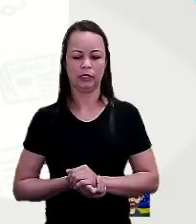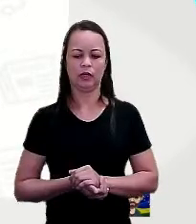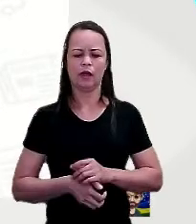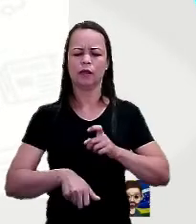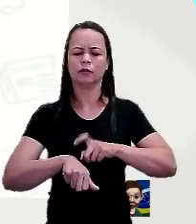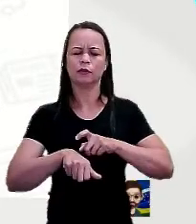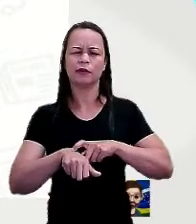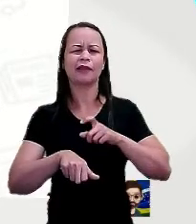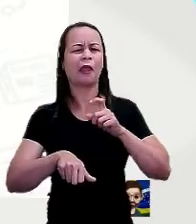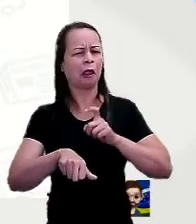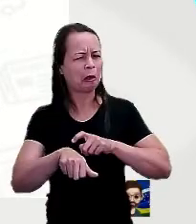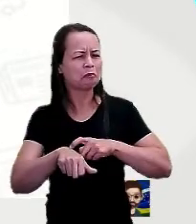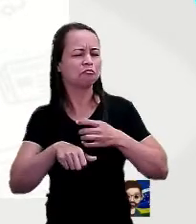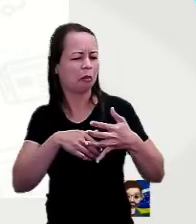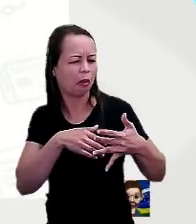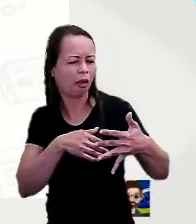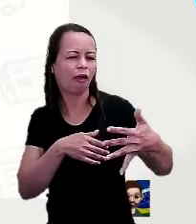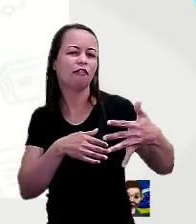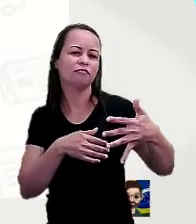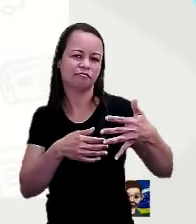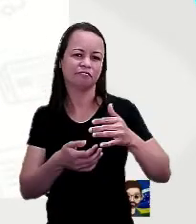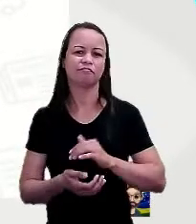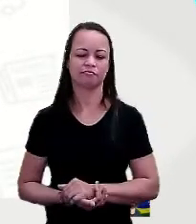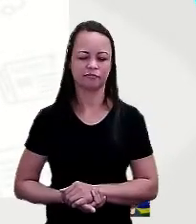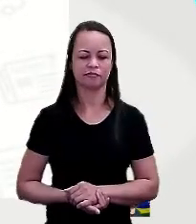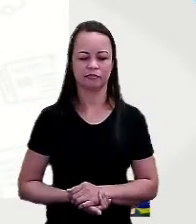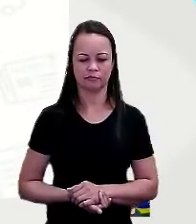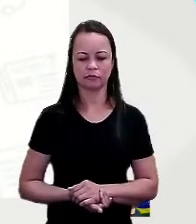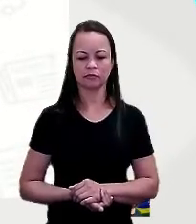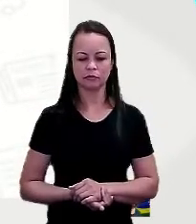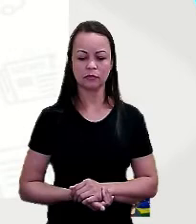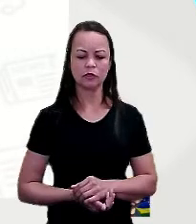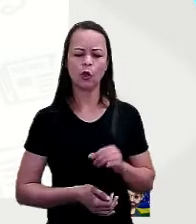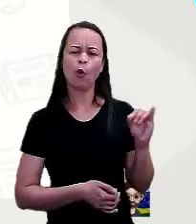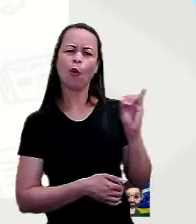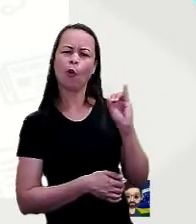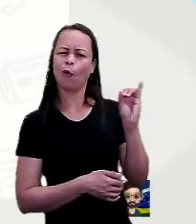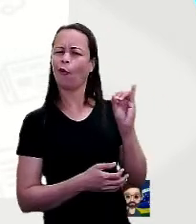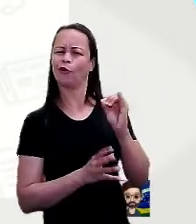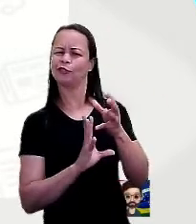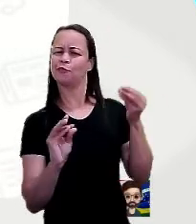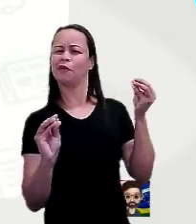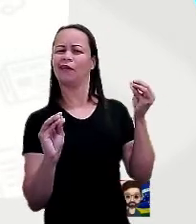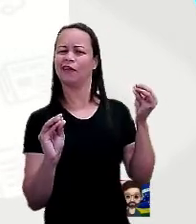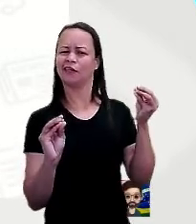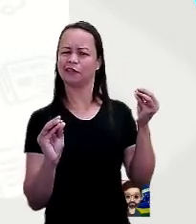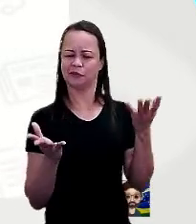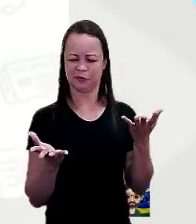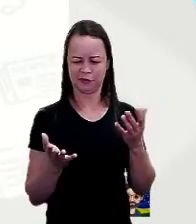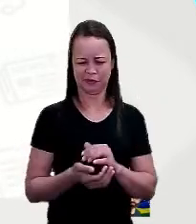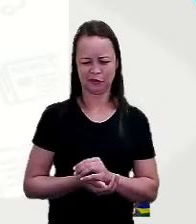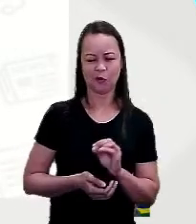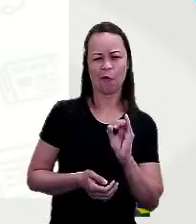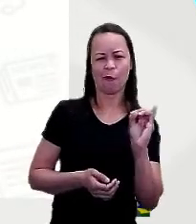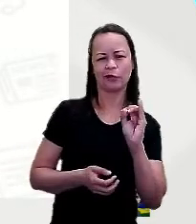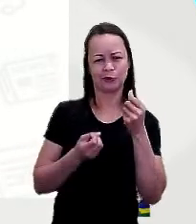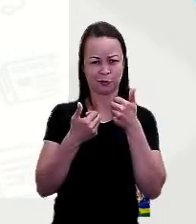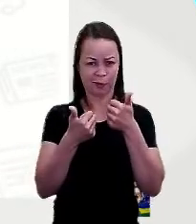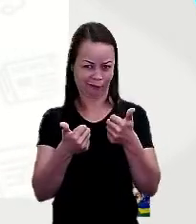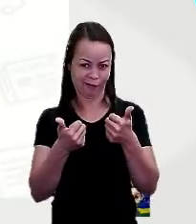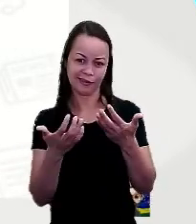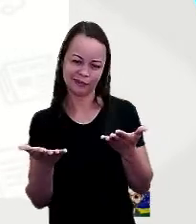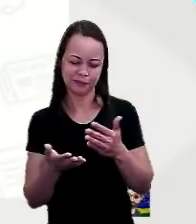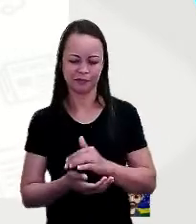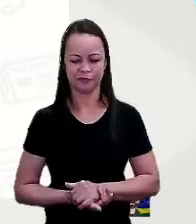tempo? Long time no see. Há quanto tempo? Hey, stranger. Quando ela fez lá, oi, stranger. Oi, sumido. Olha lá, como é que vai? Tudo